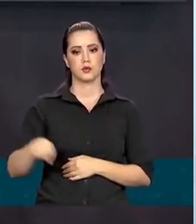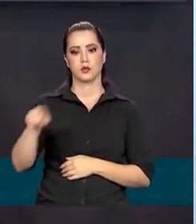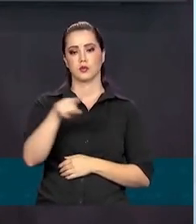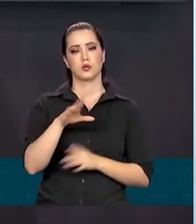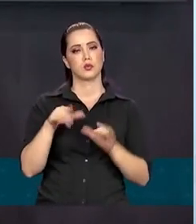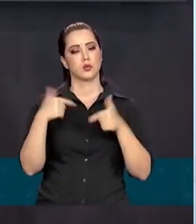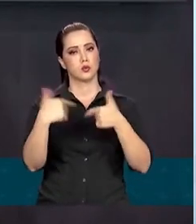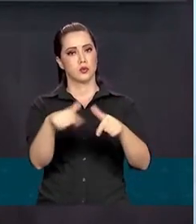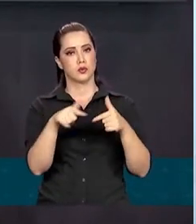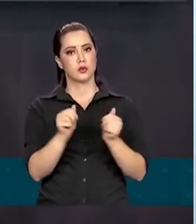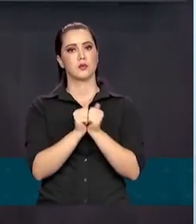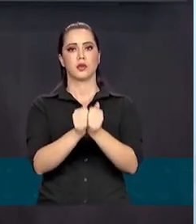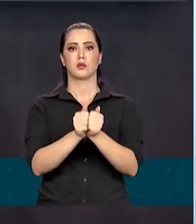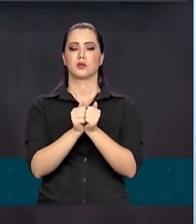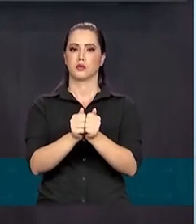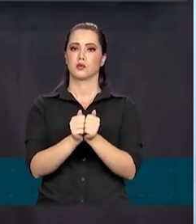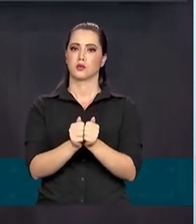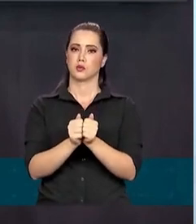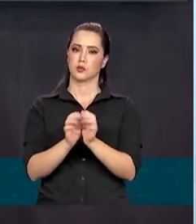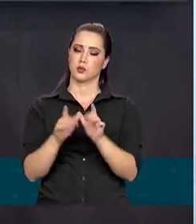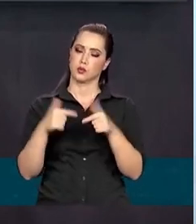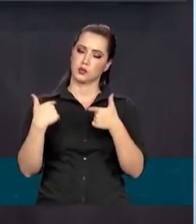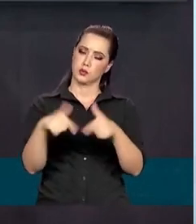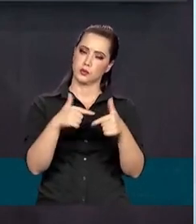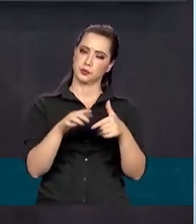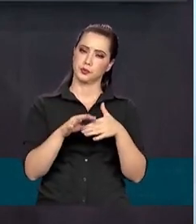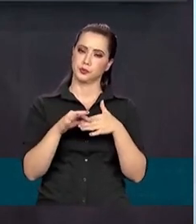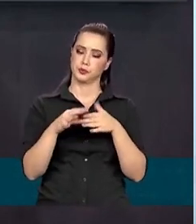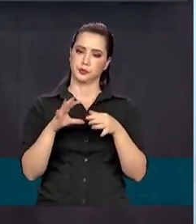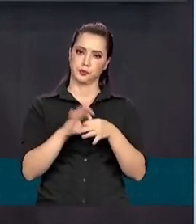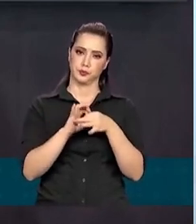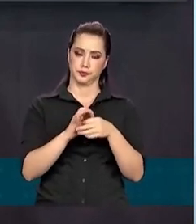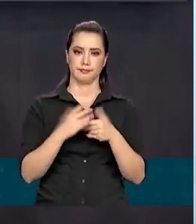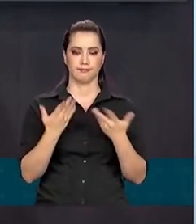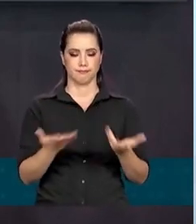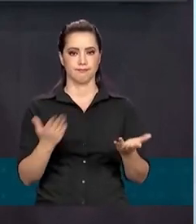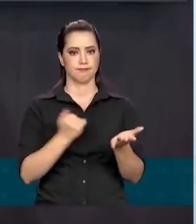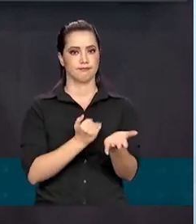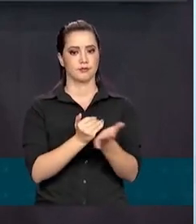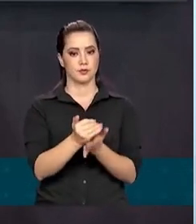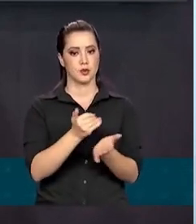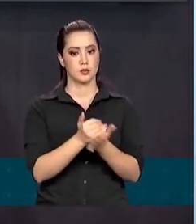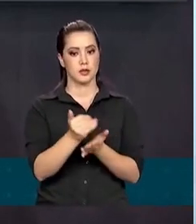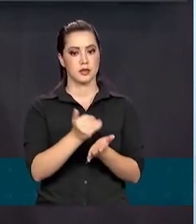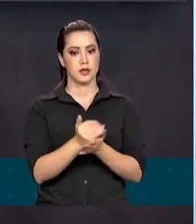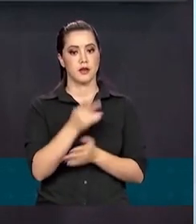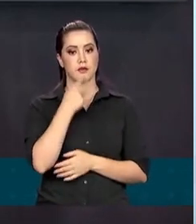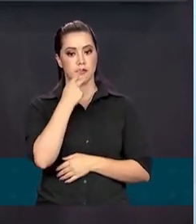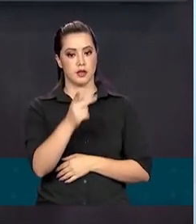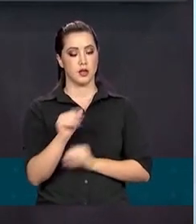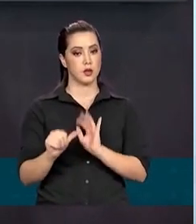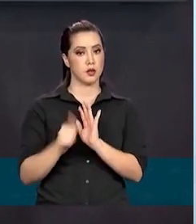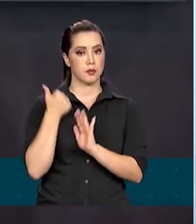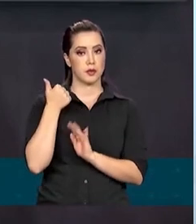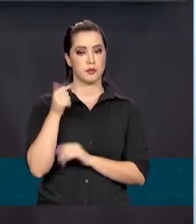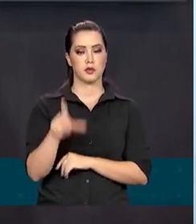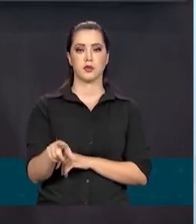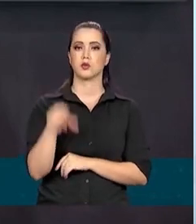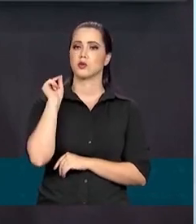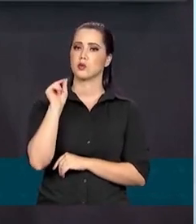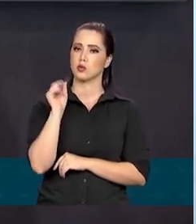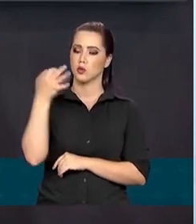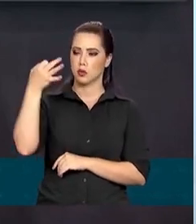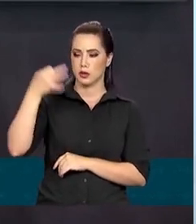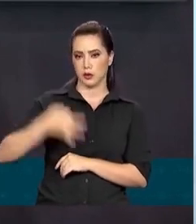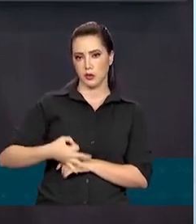ao meu lado regendo essa orquestra tão importante. Quero começar dizendo que o primeiro critério, obviamente, é